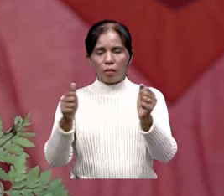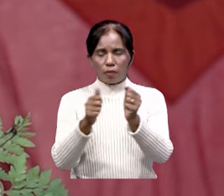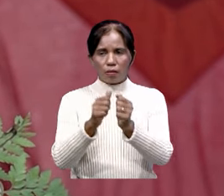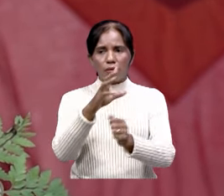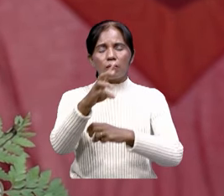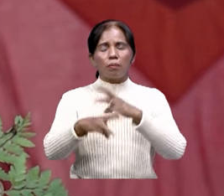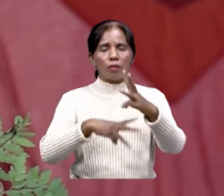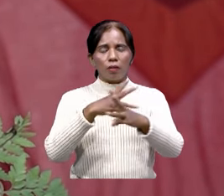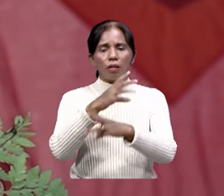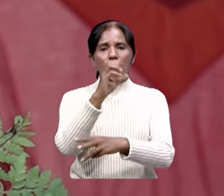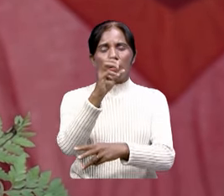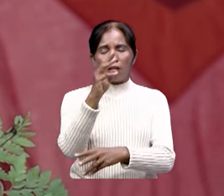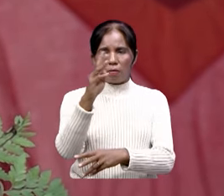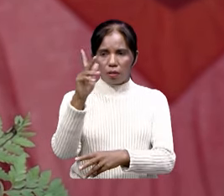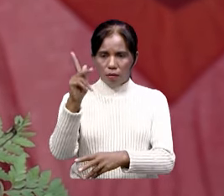Mundial do Comércio,